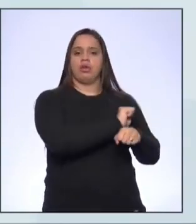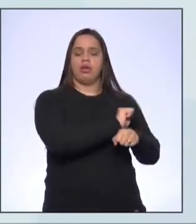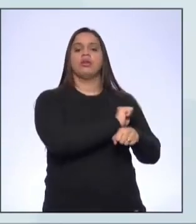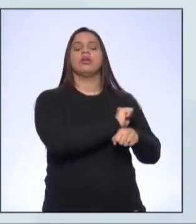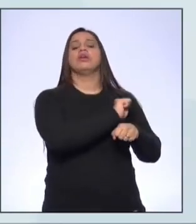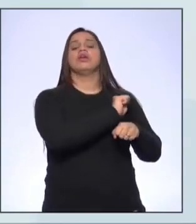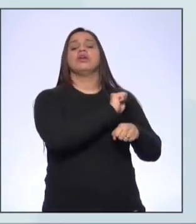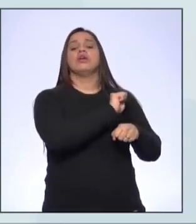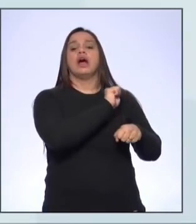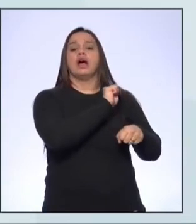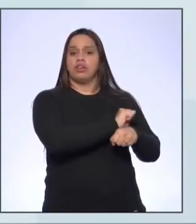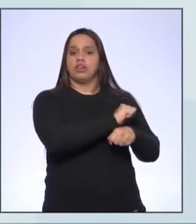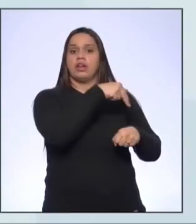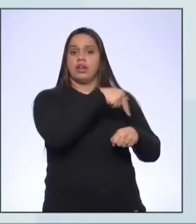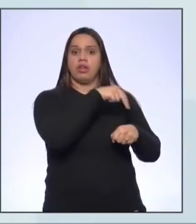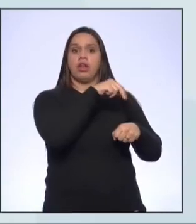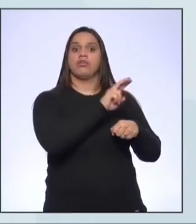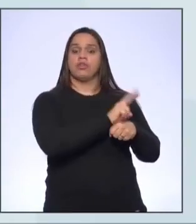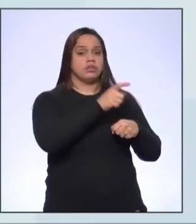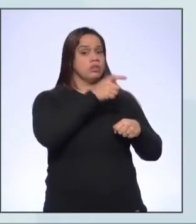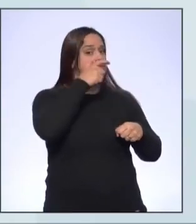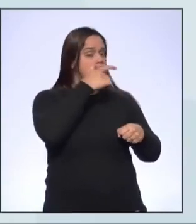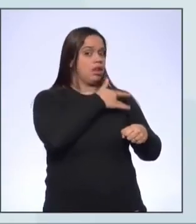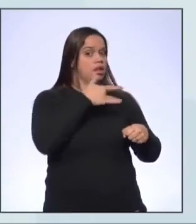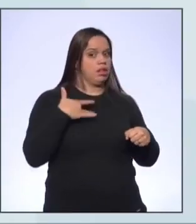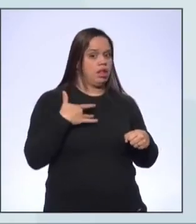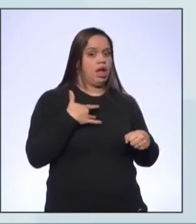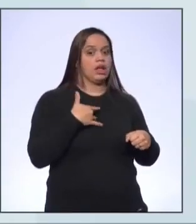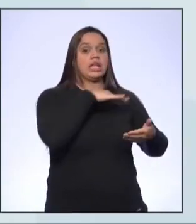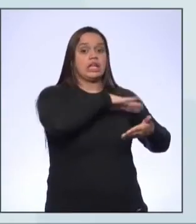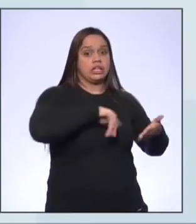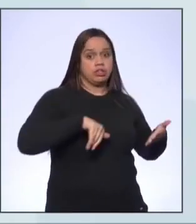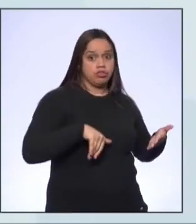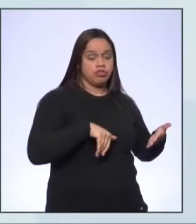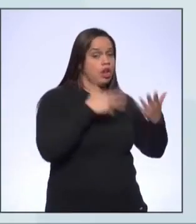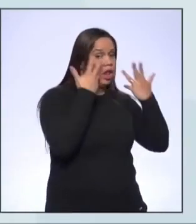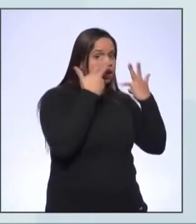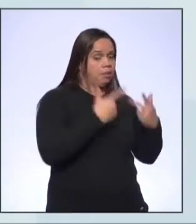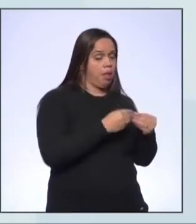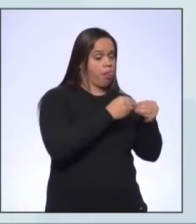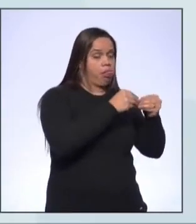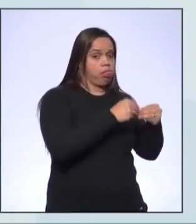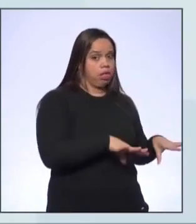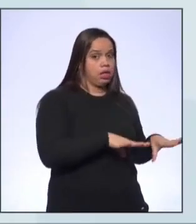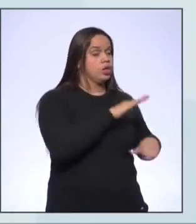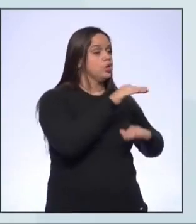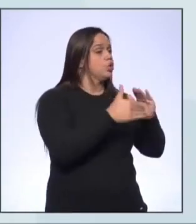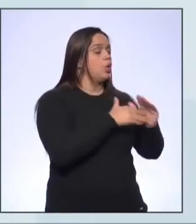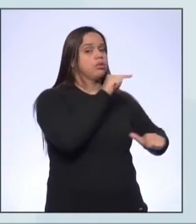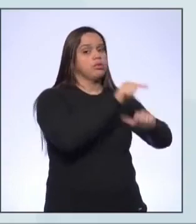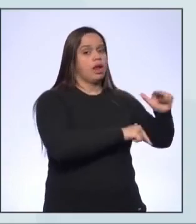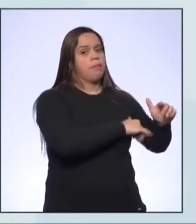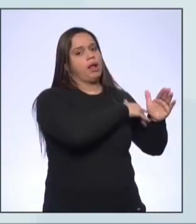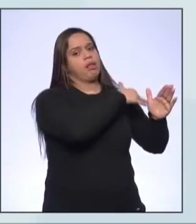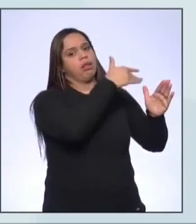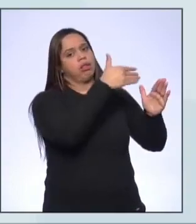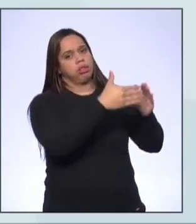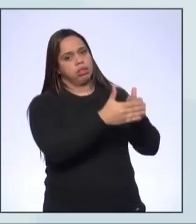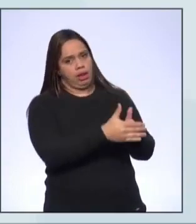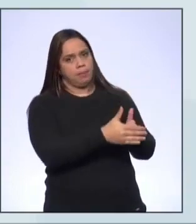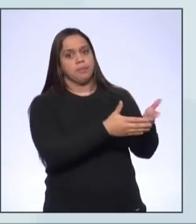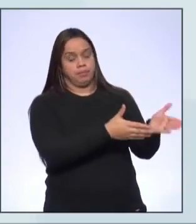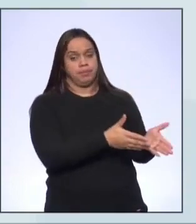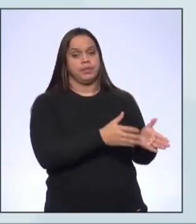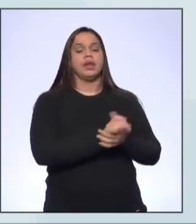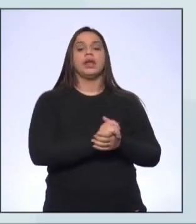Sanitária e que a retirada desses animais acabaria por prejudicar todo o trabalho que já havia sido realizado. E